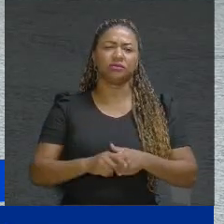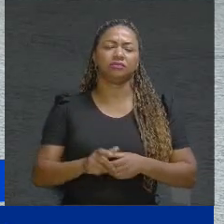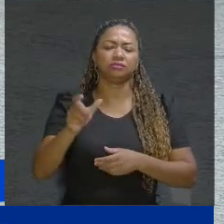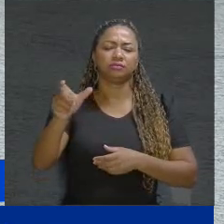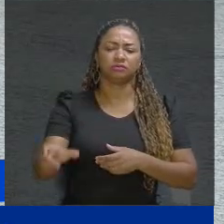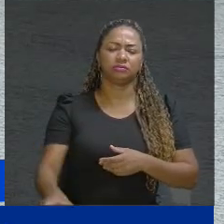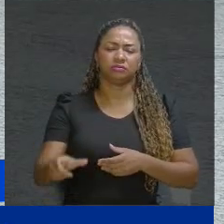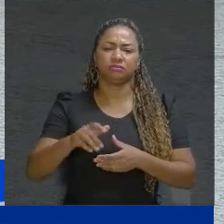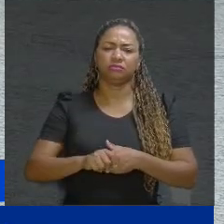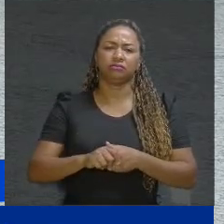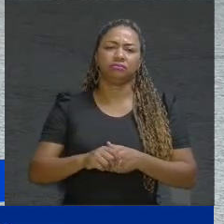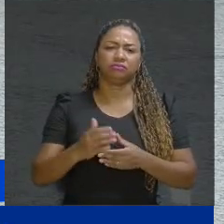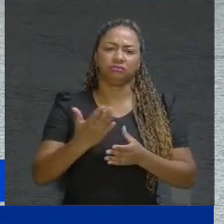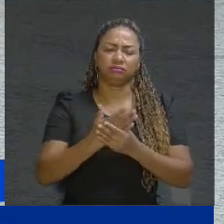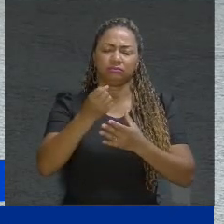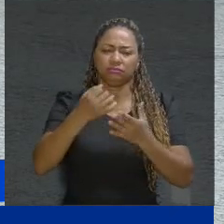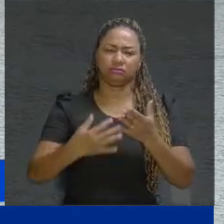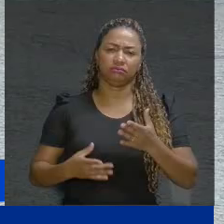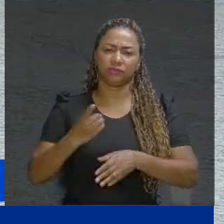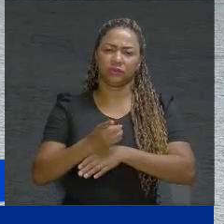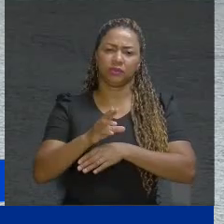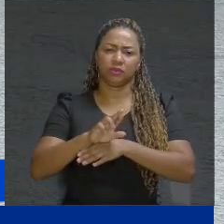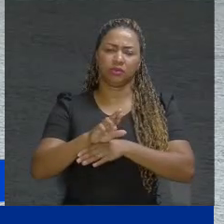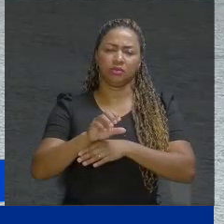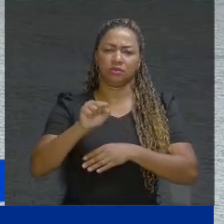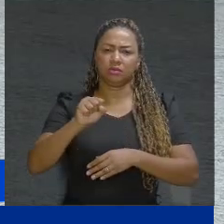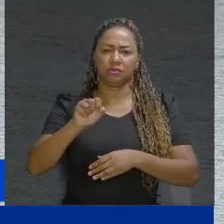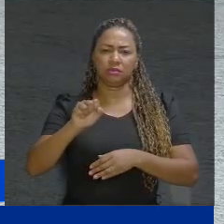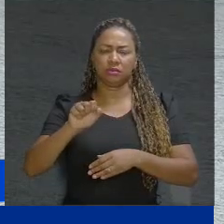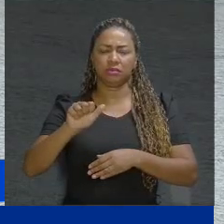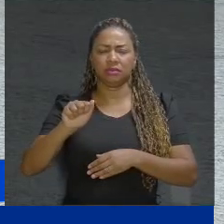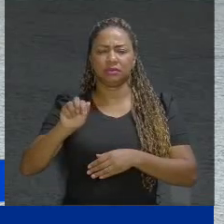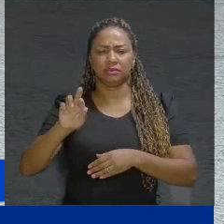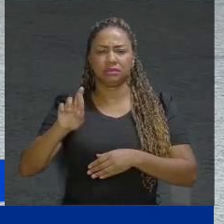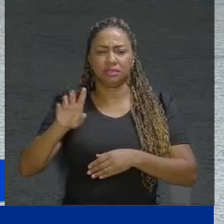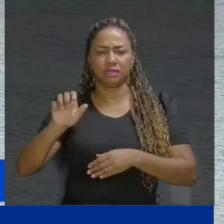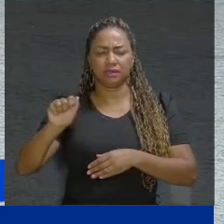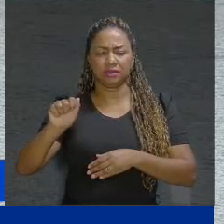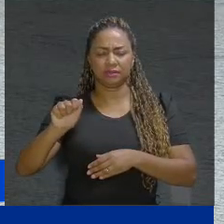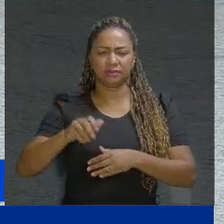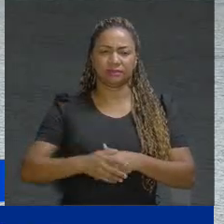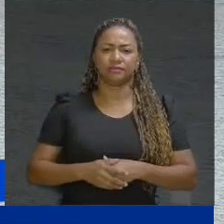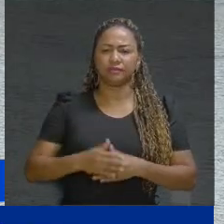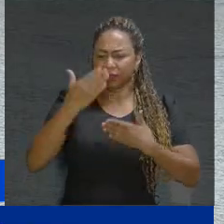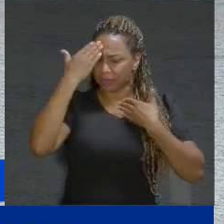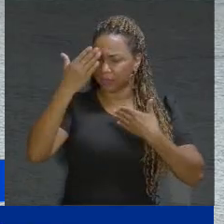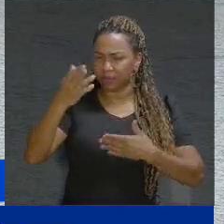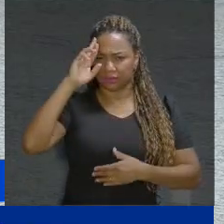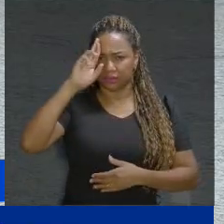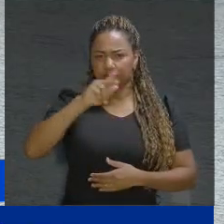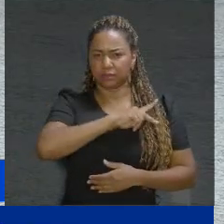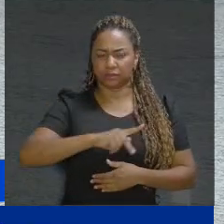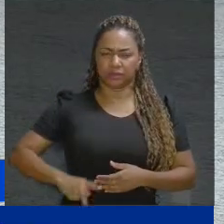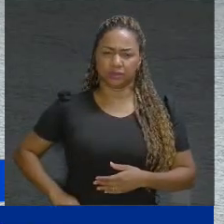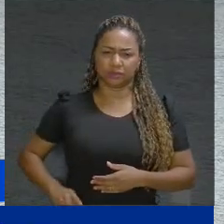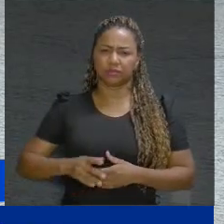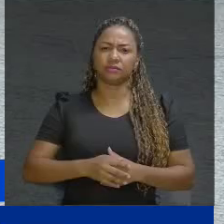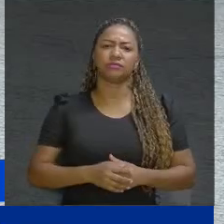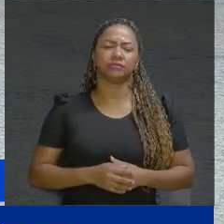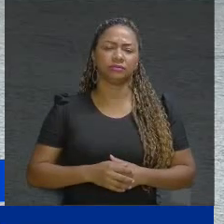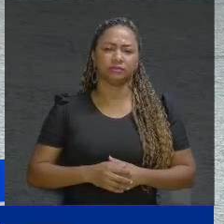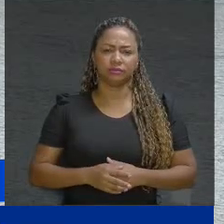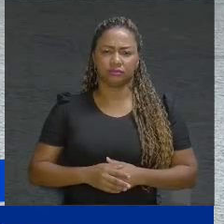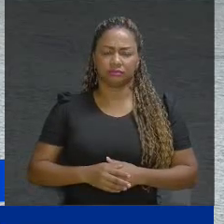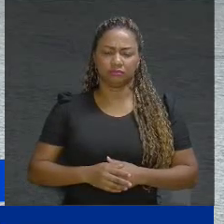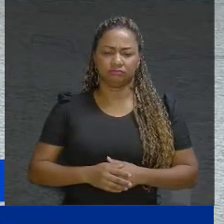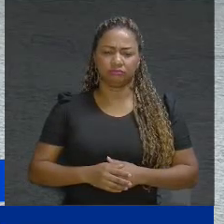embargante impetrante, a doutora Sara, pelo tempo regimental. Obrigada, senhor presidente.